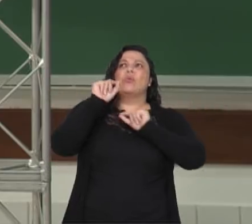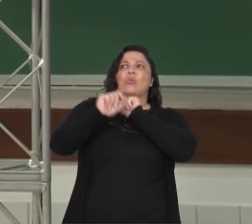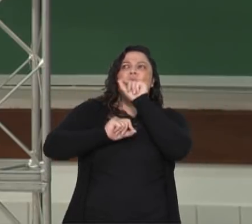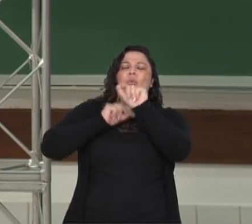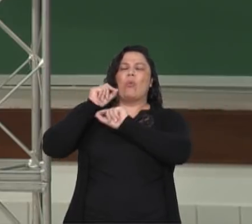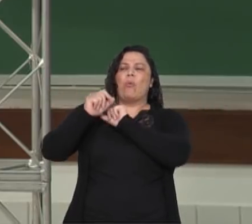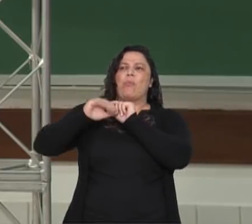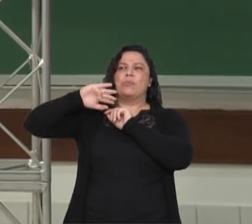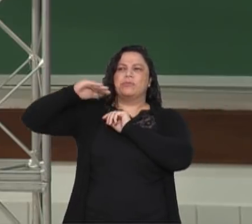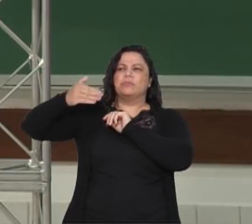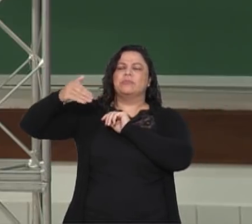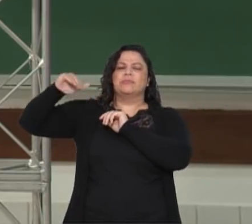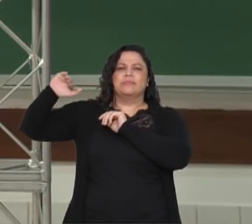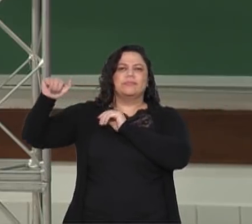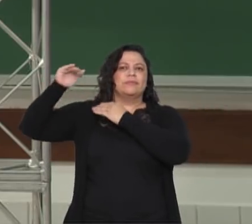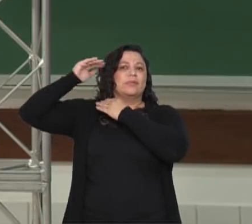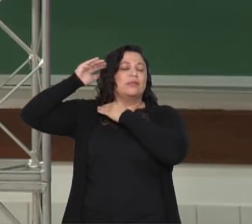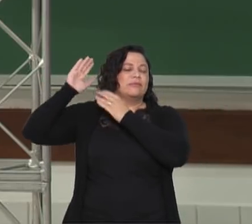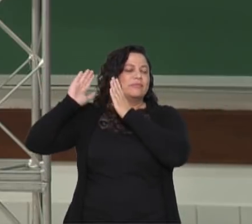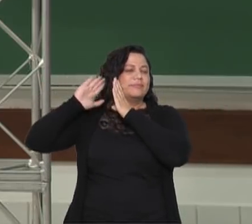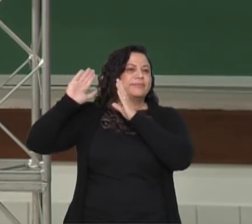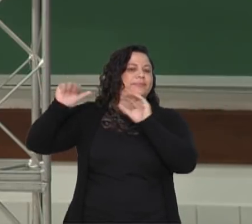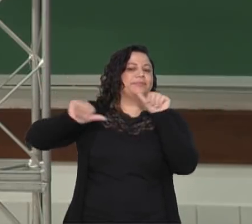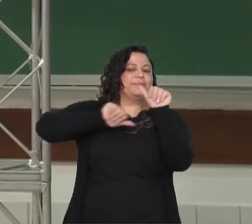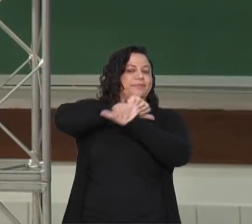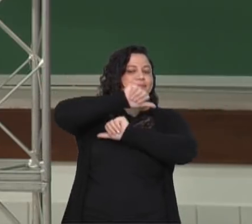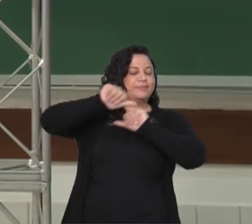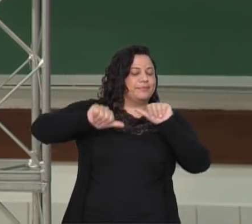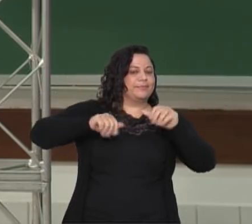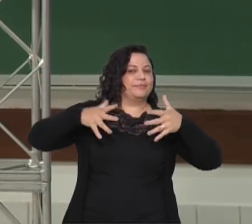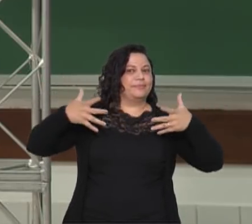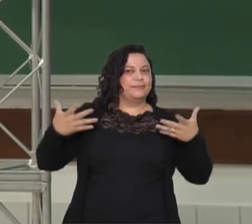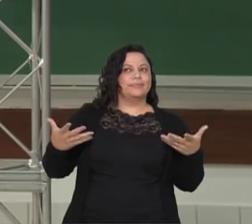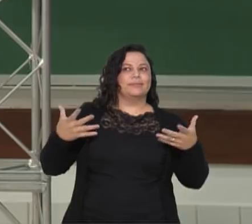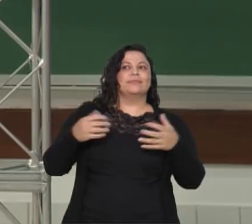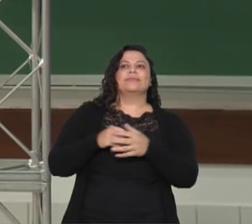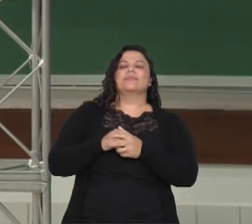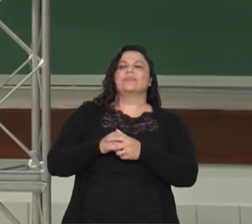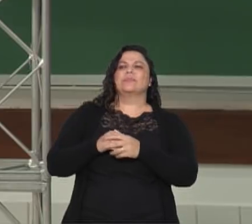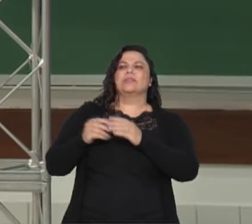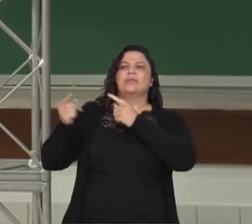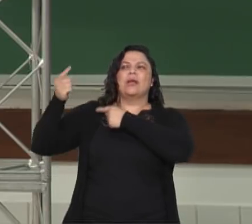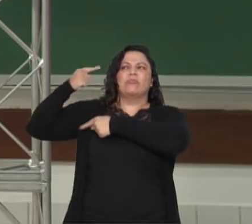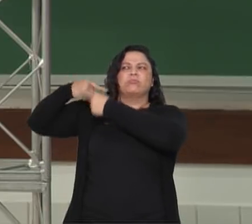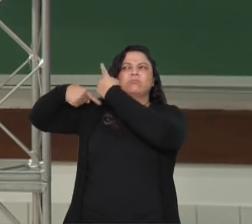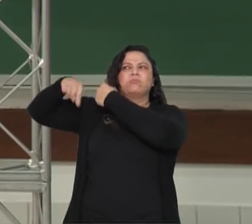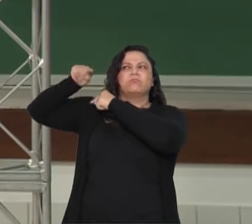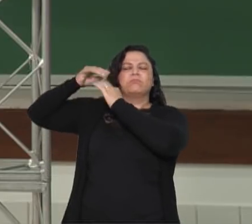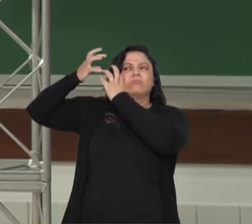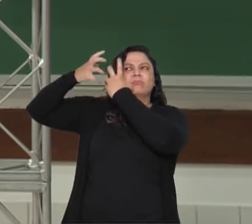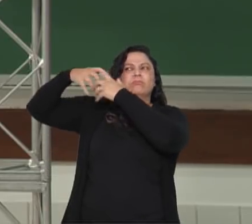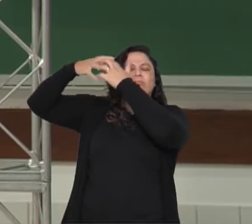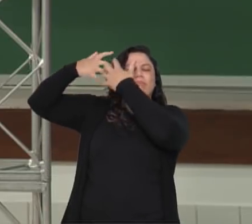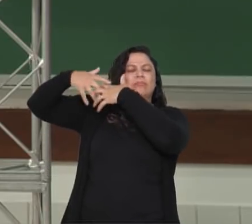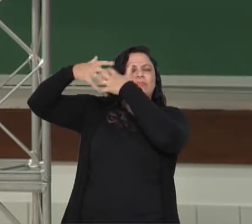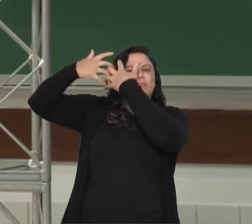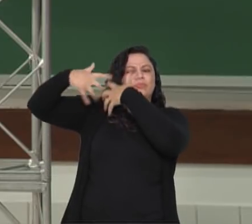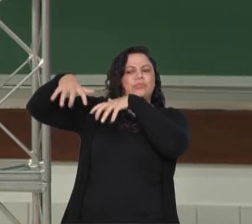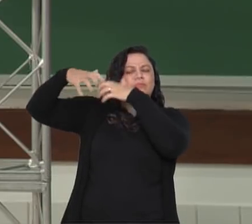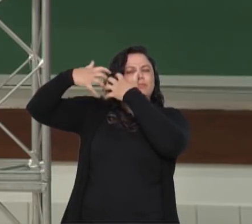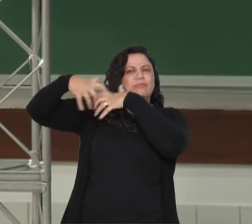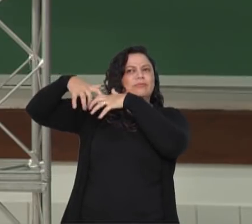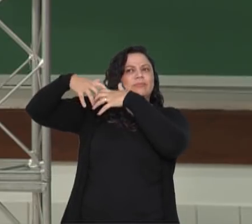nosso ouvido, como a gente transforma ele em significado para o nosso cérebro. A gente falou da altura,